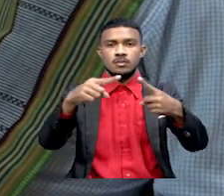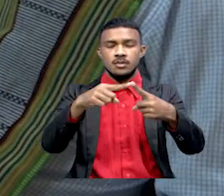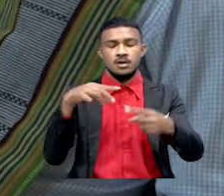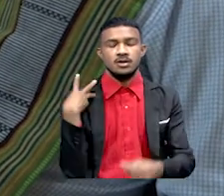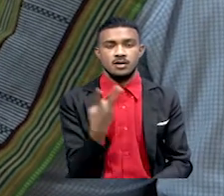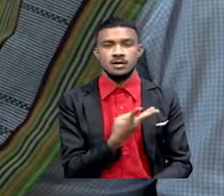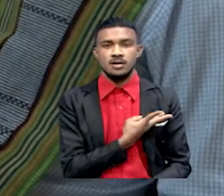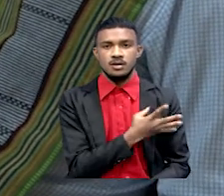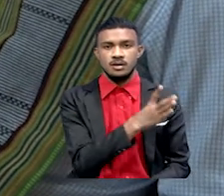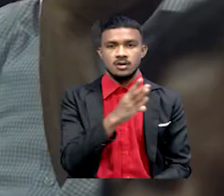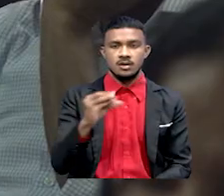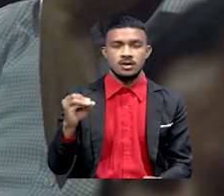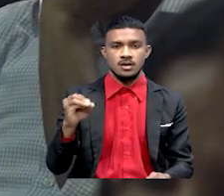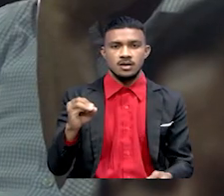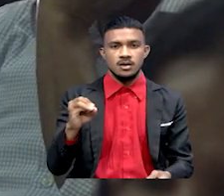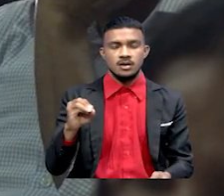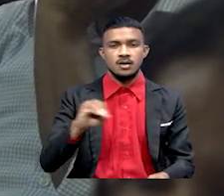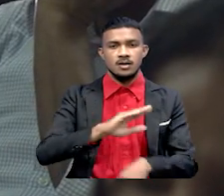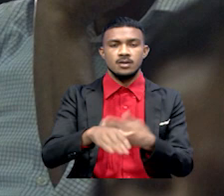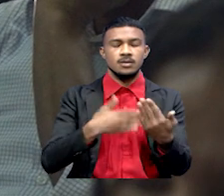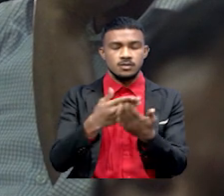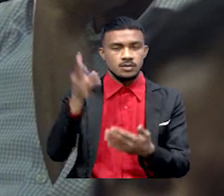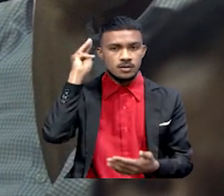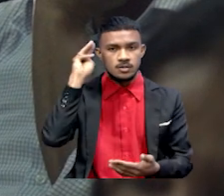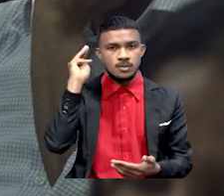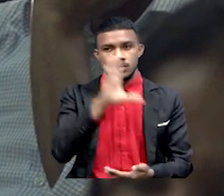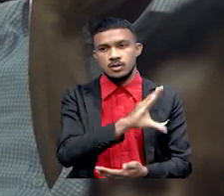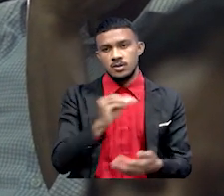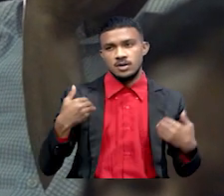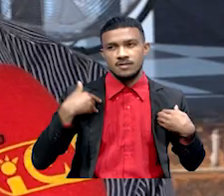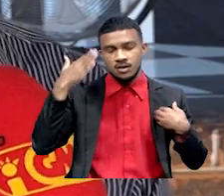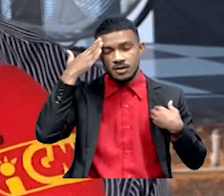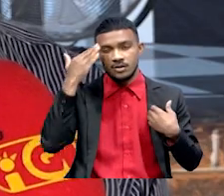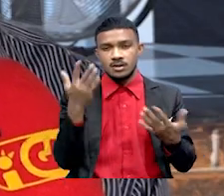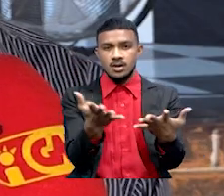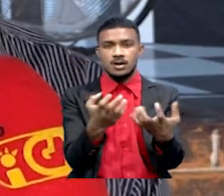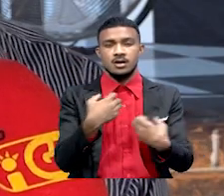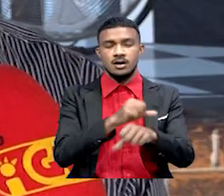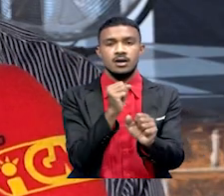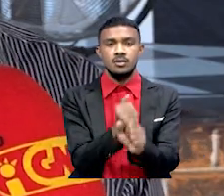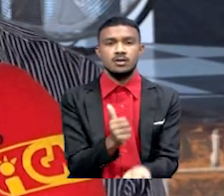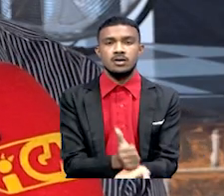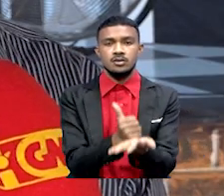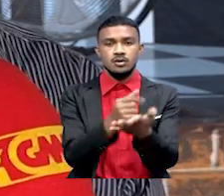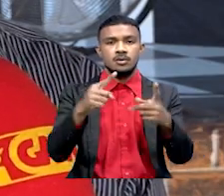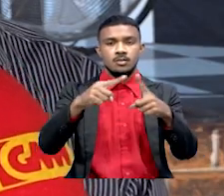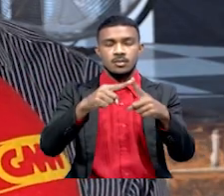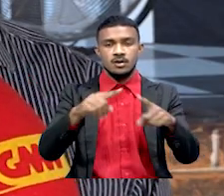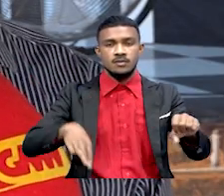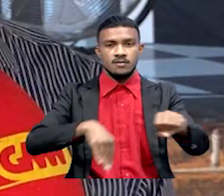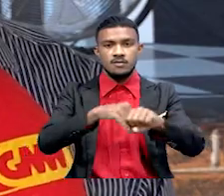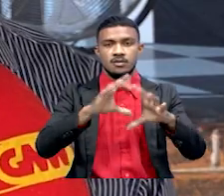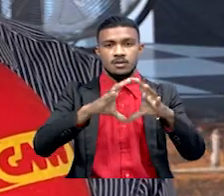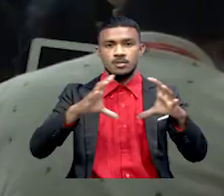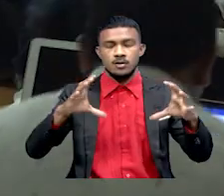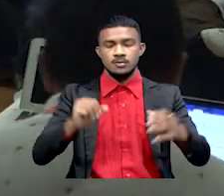minha parte interessada, sira. Lili está de acionista, se ele interessa a carga de investimento, vai futebol. Lili vai futebol